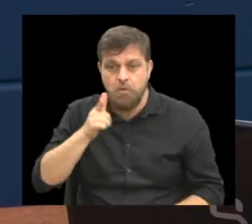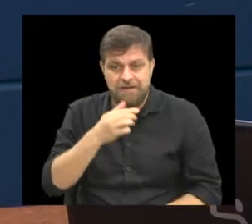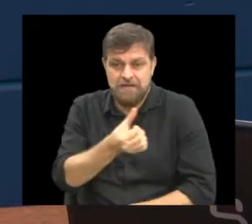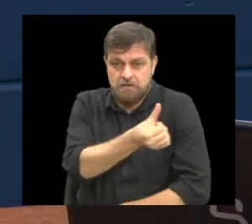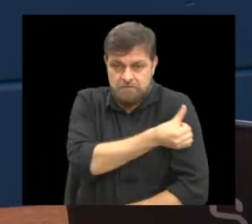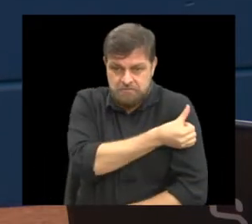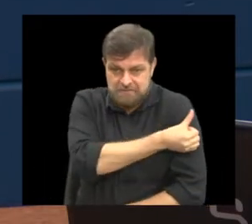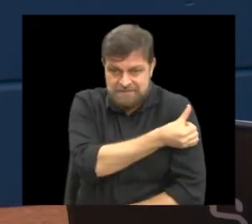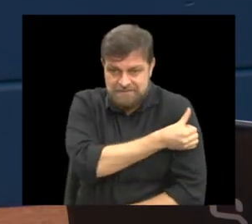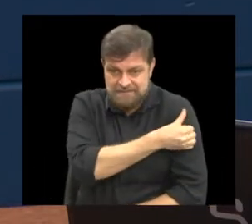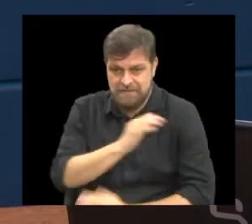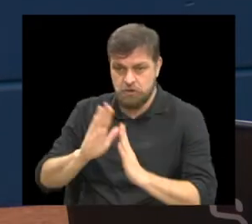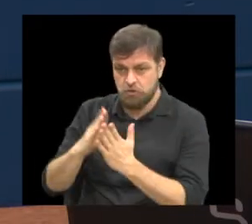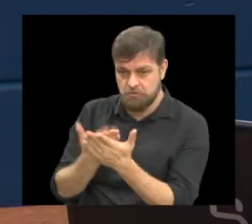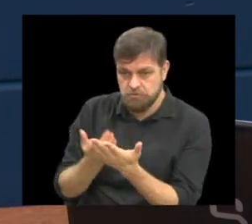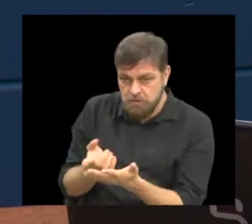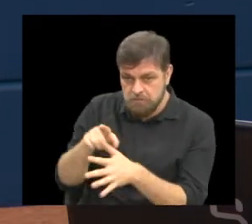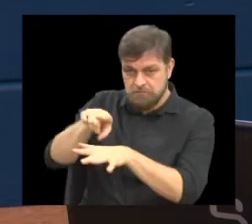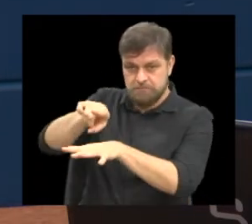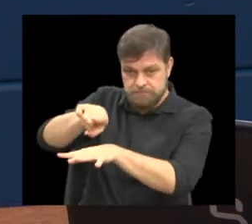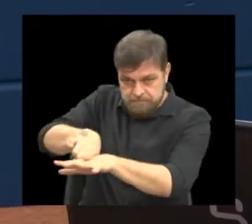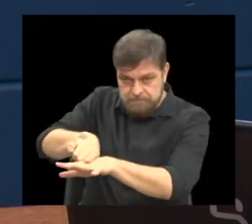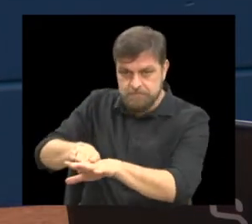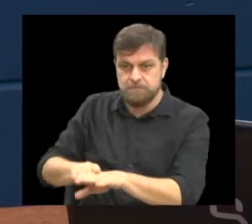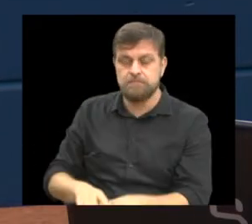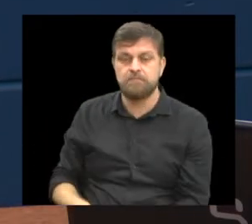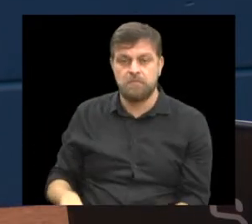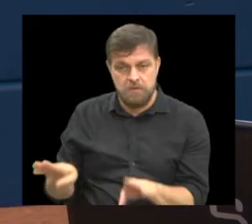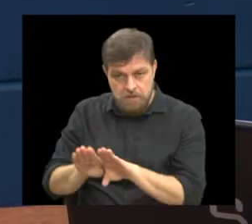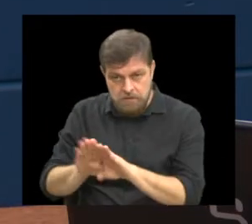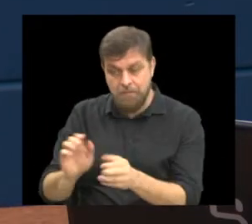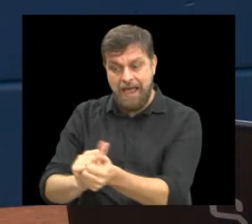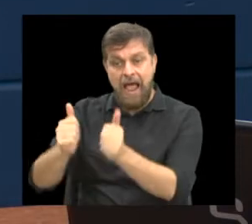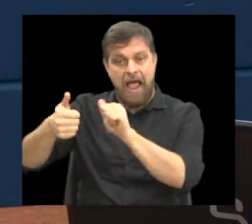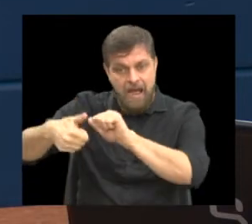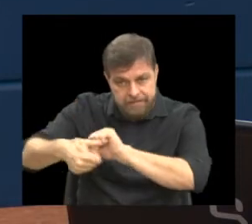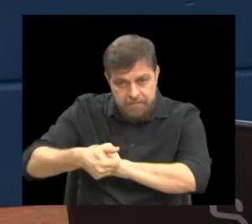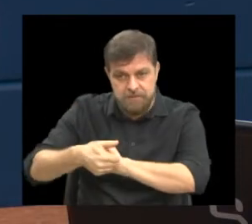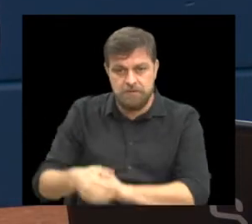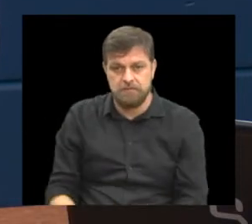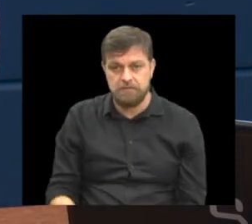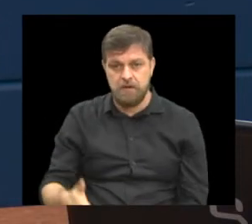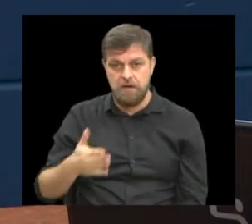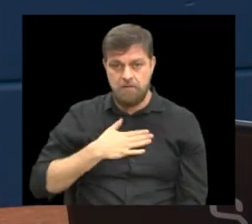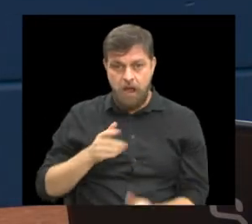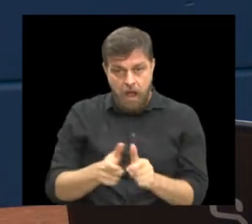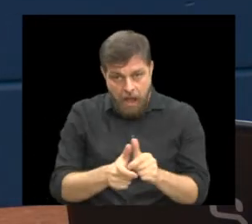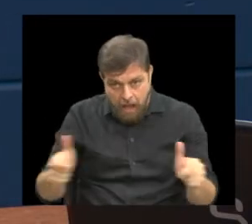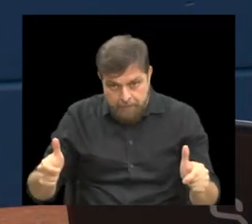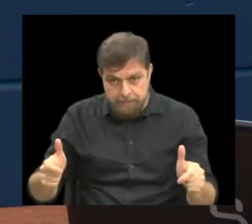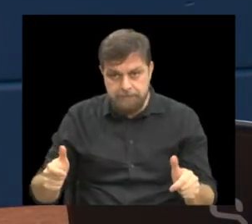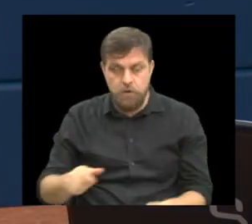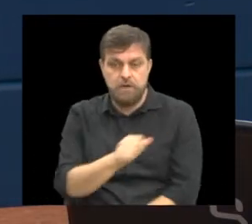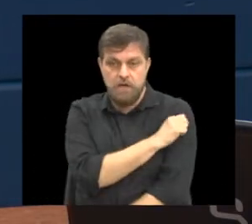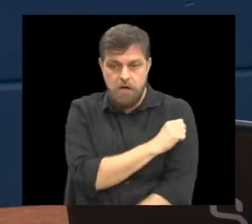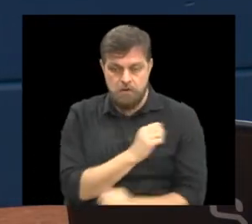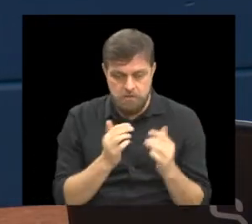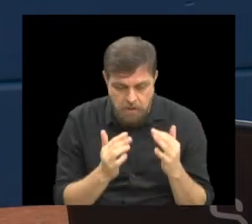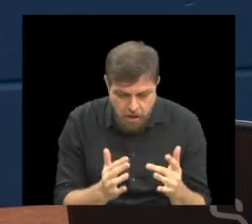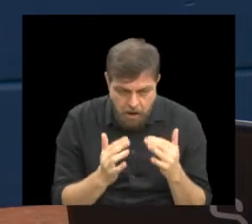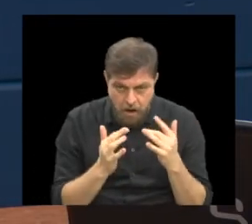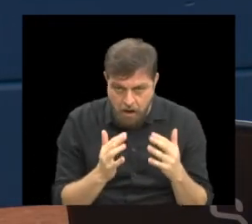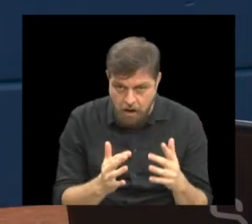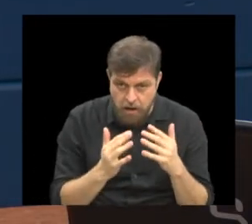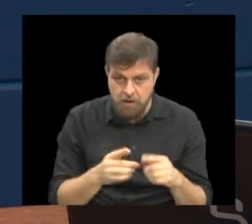também, também inclusivo e também adaptado. Meu público maior é de autista, sim, mas mais